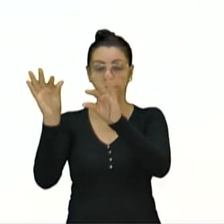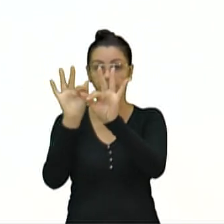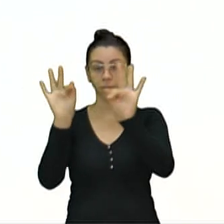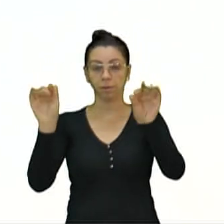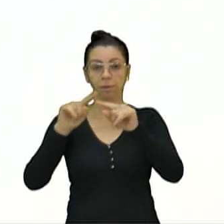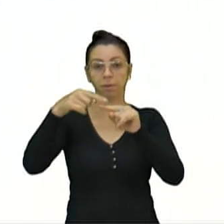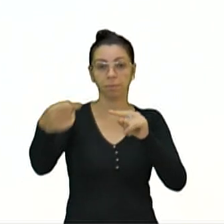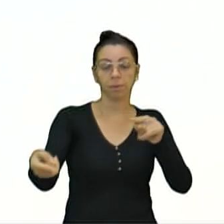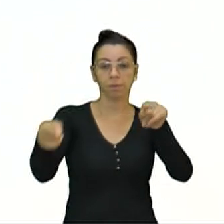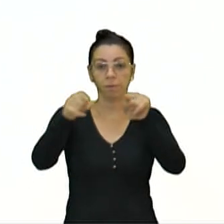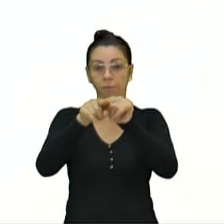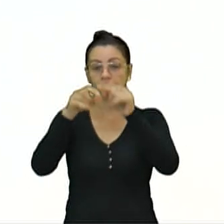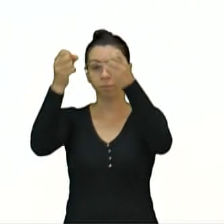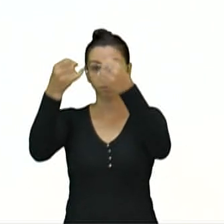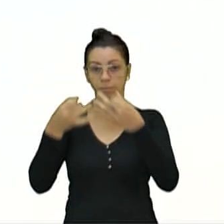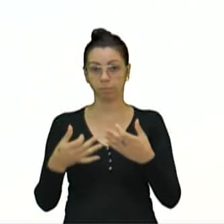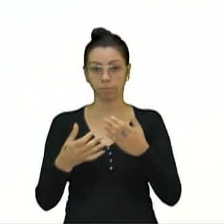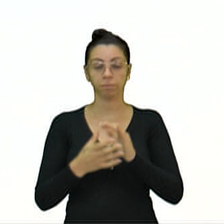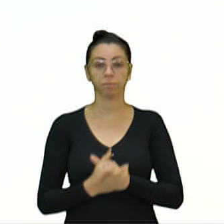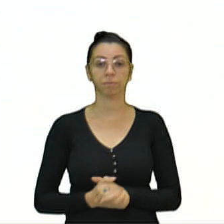eu já volto com alguns exemplos.